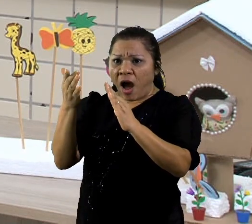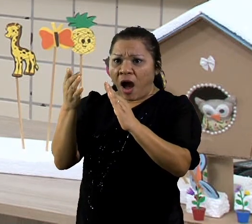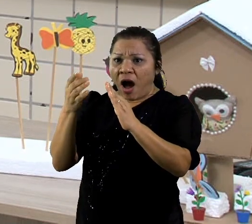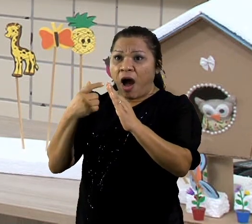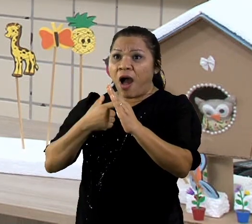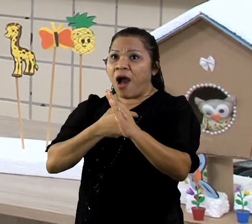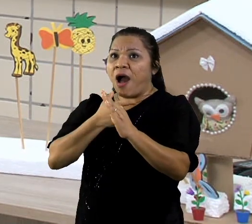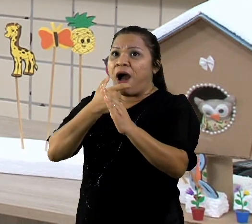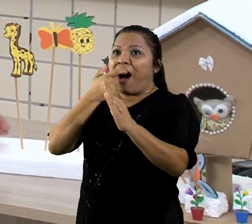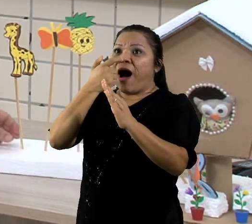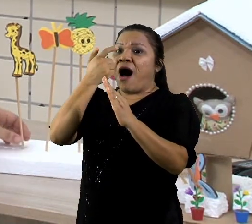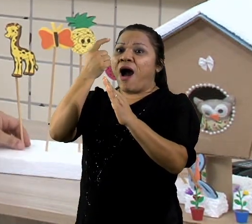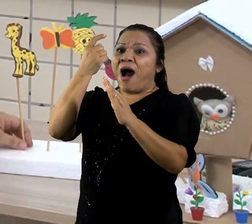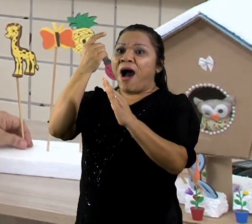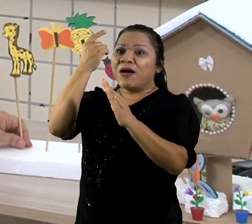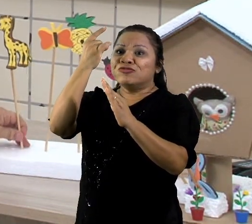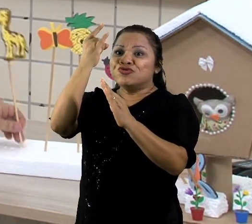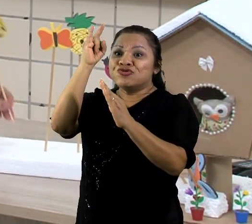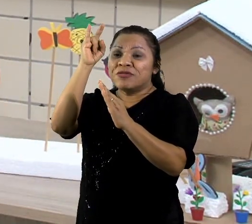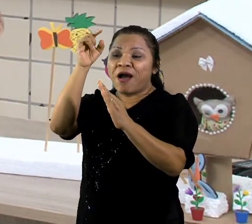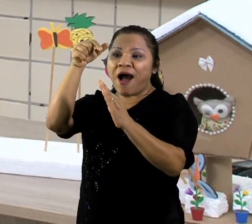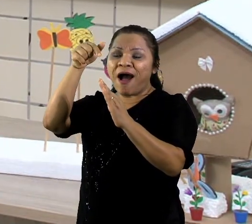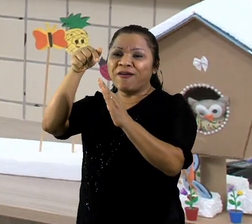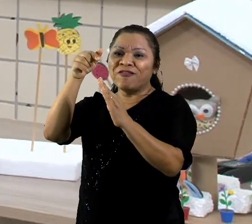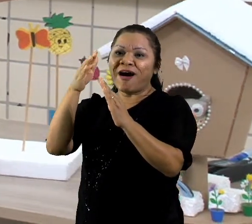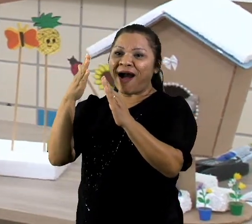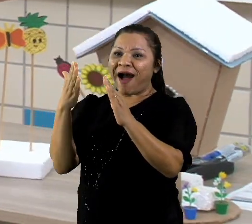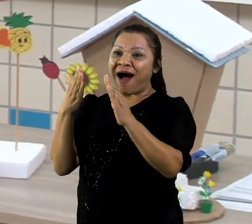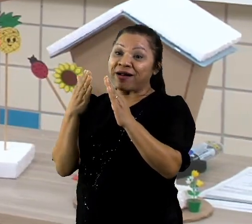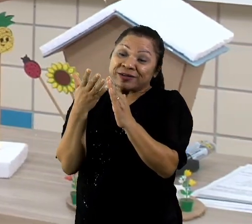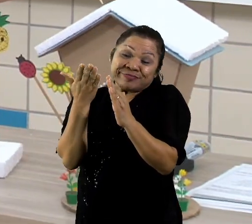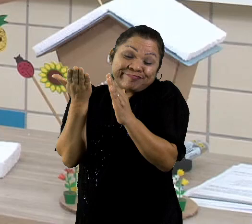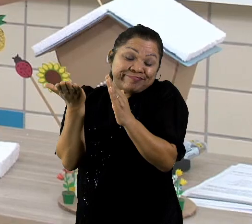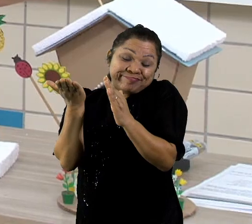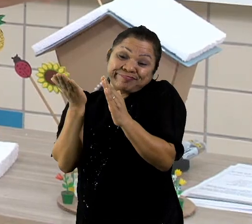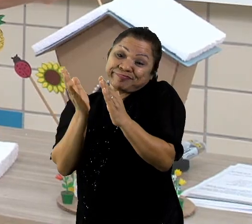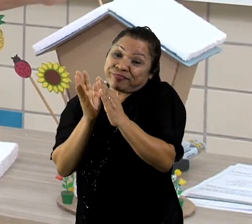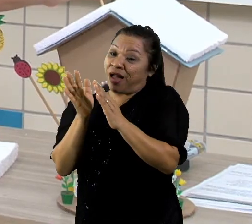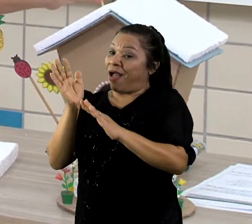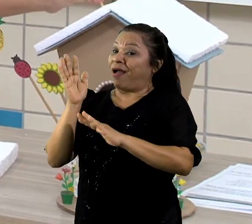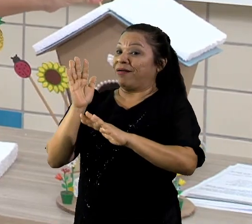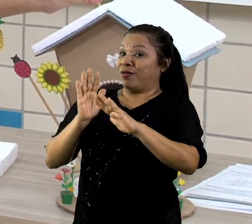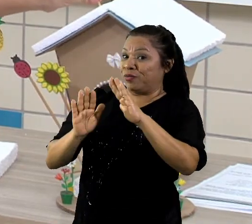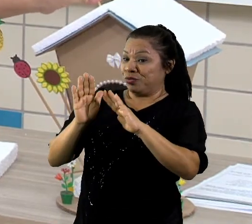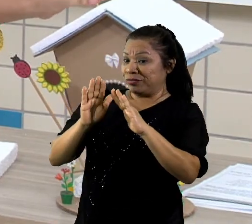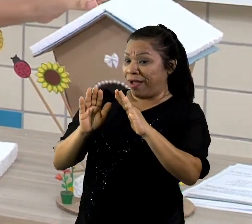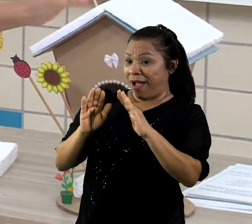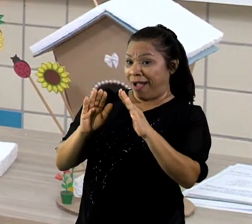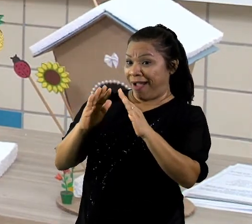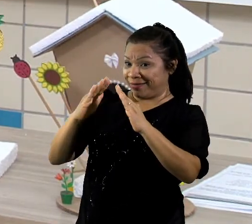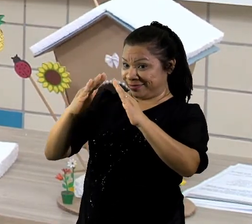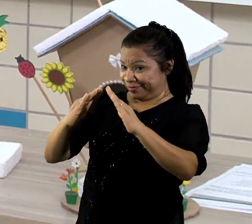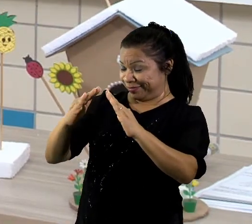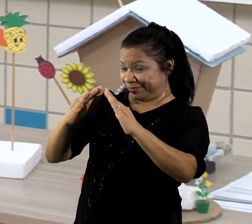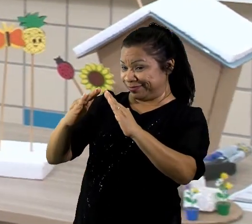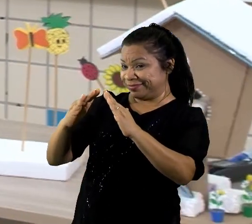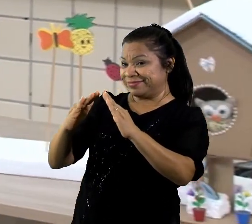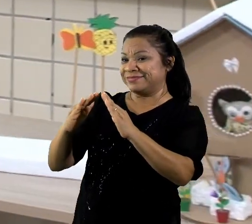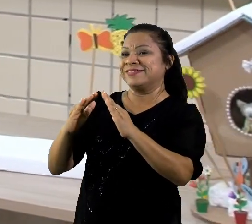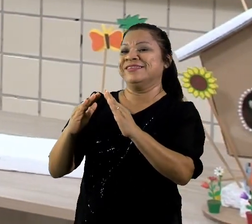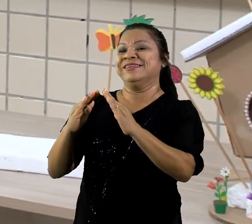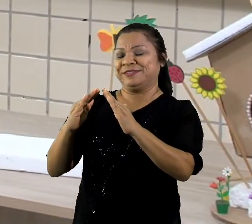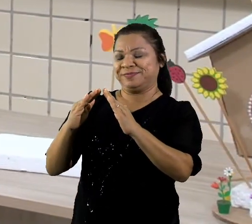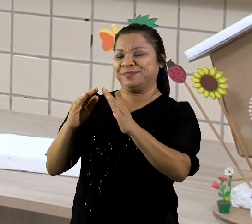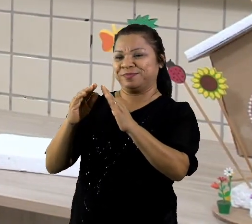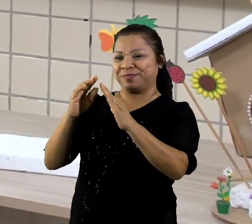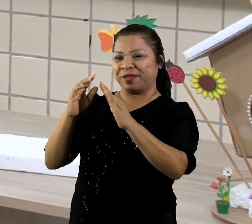girafa grande em cima da casinha. Mas foi o joguinho nosso. Cuidado, girafa, com a casinha da coruja. Ficou em cima